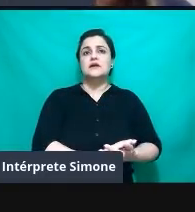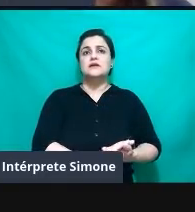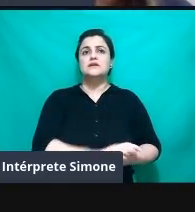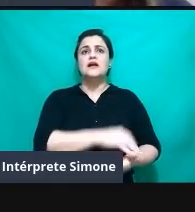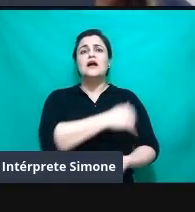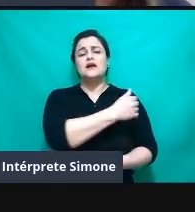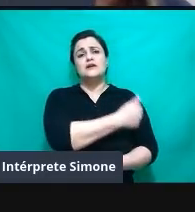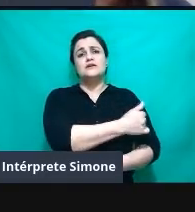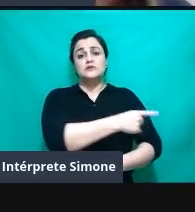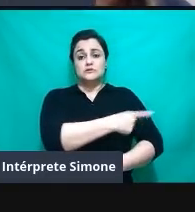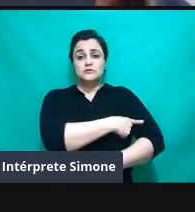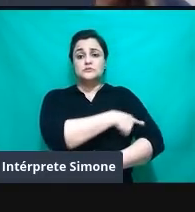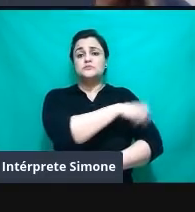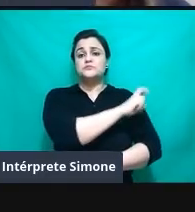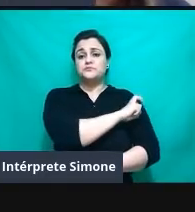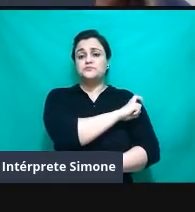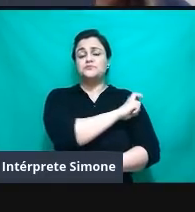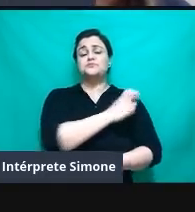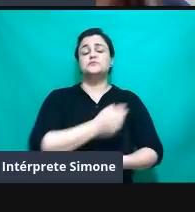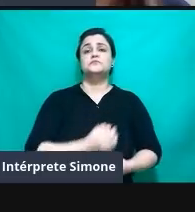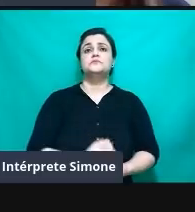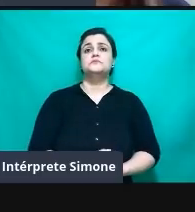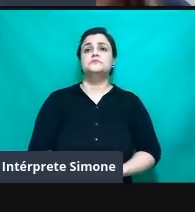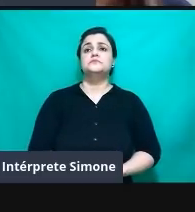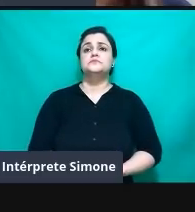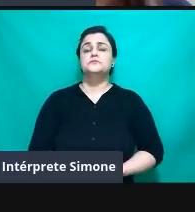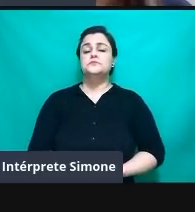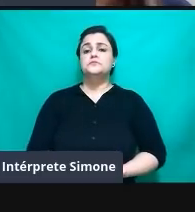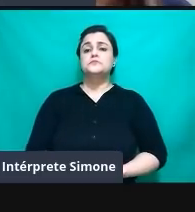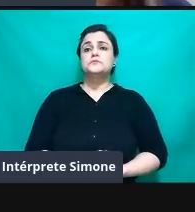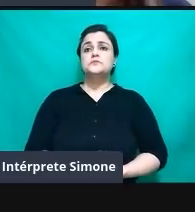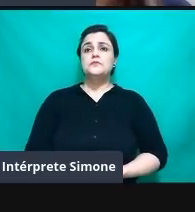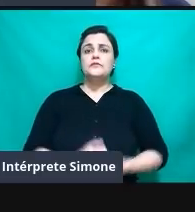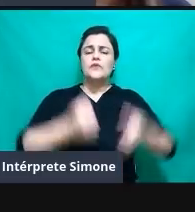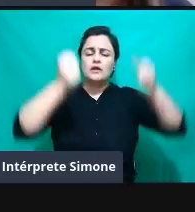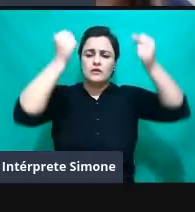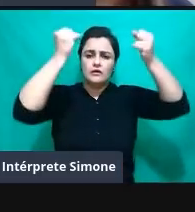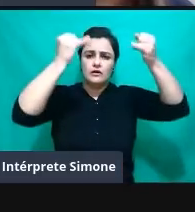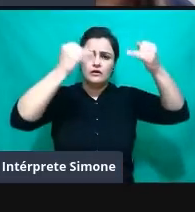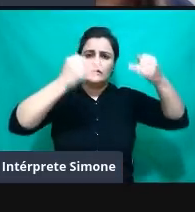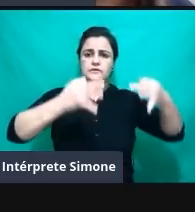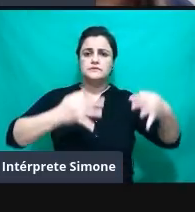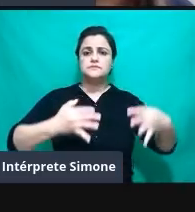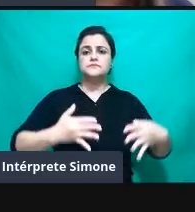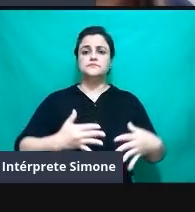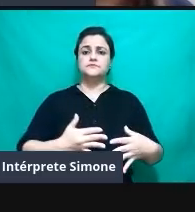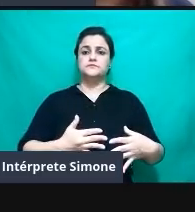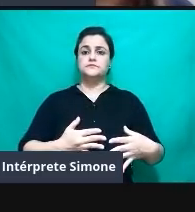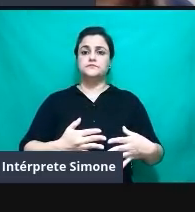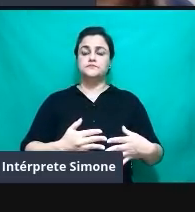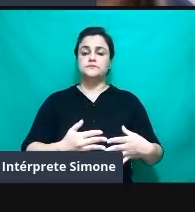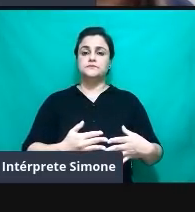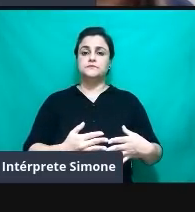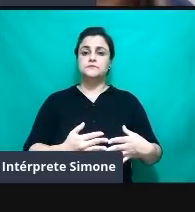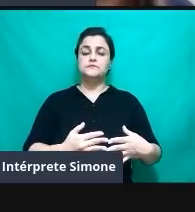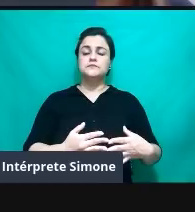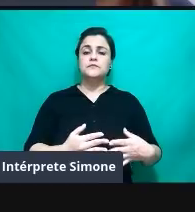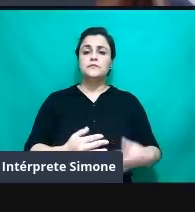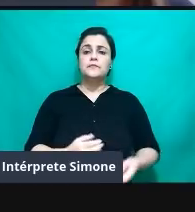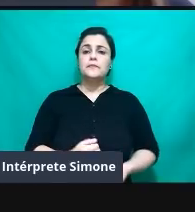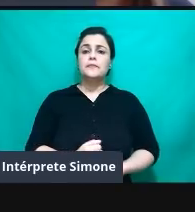certo? Nós, então, vamos falar um pouquinho por que tem